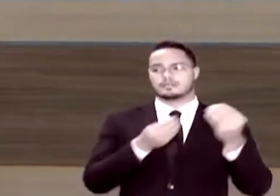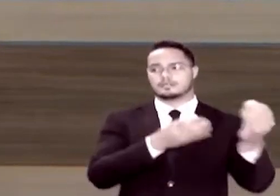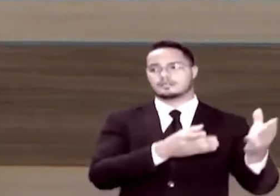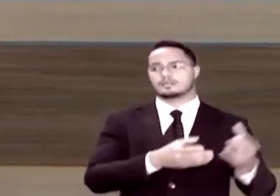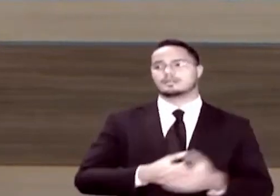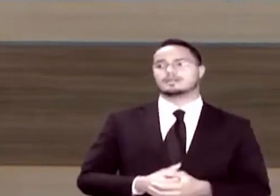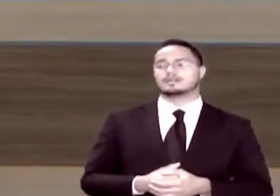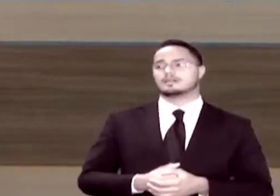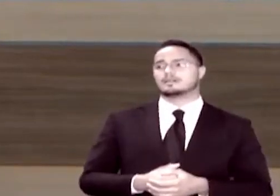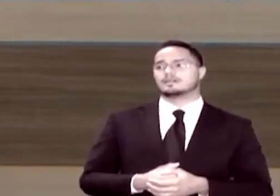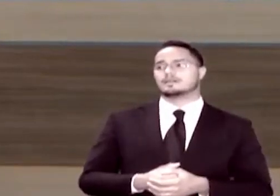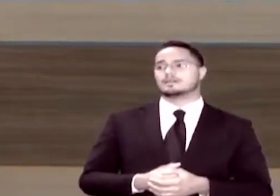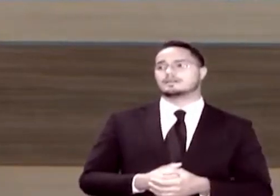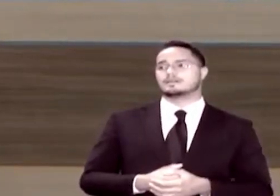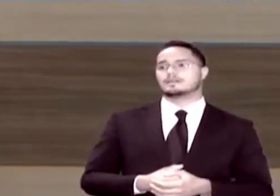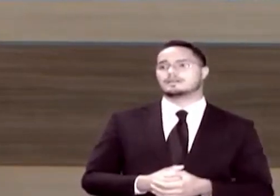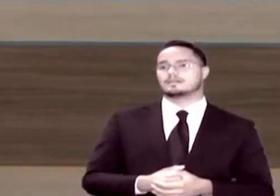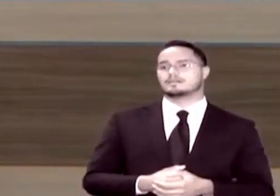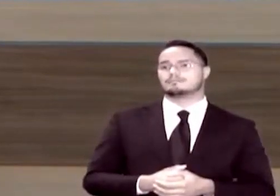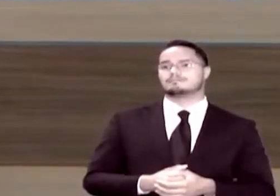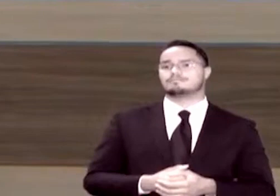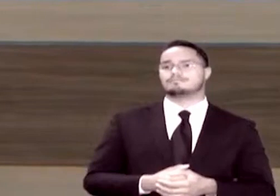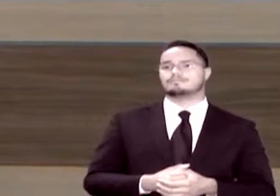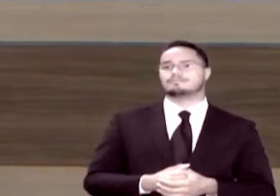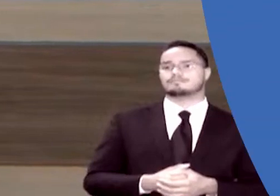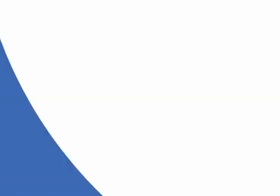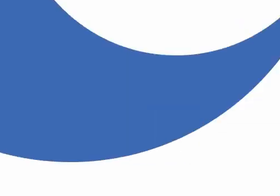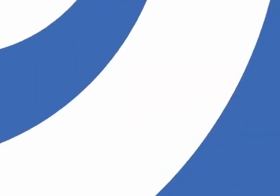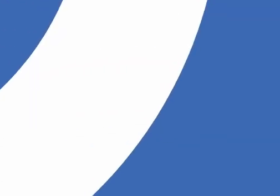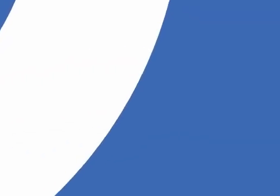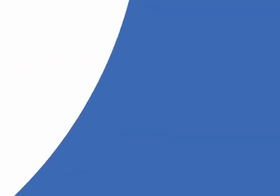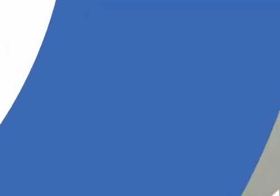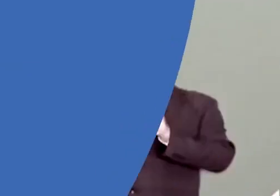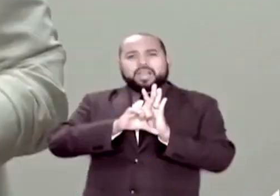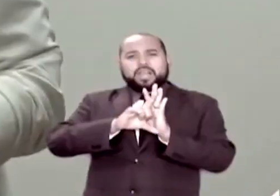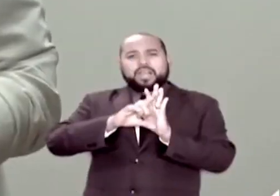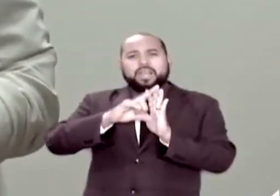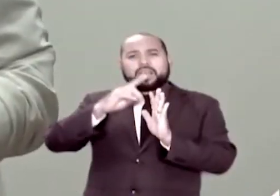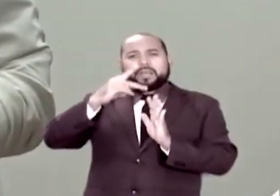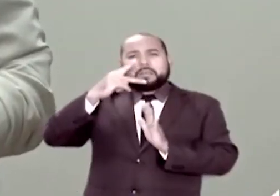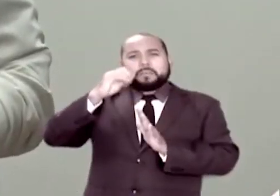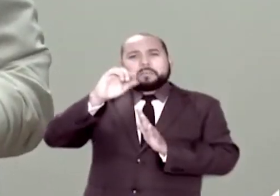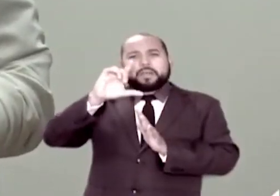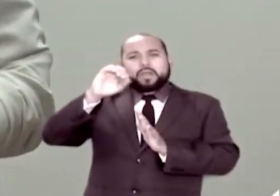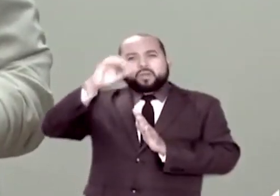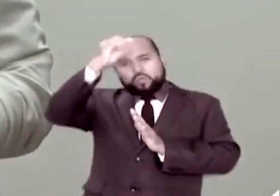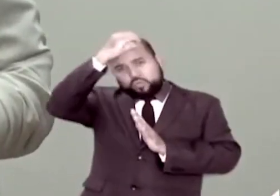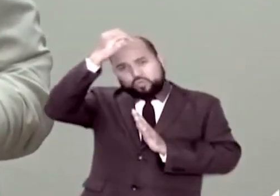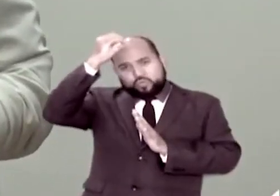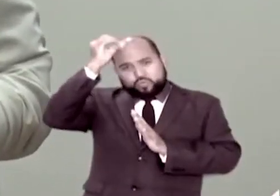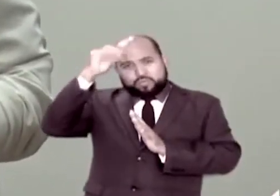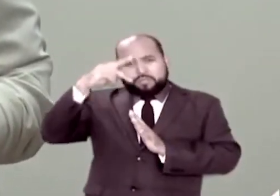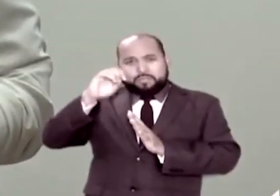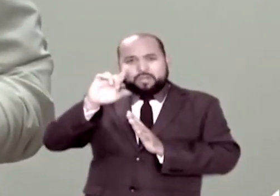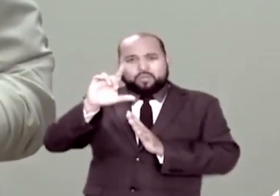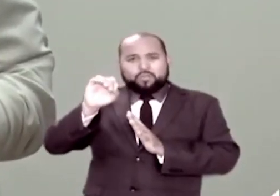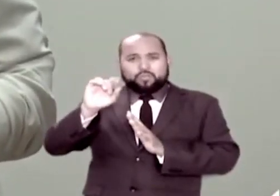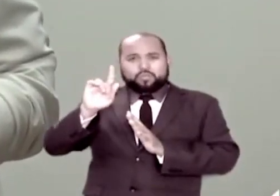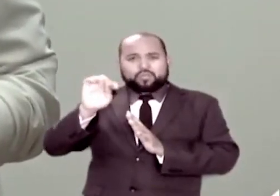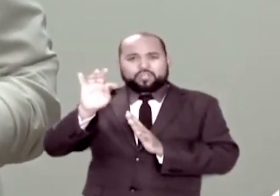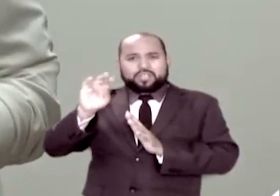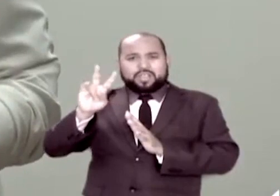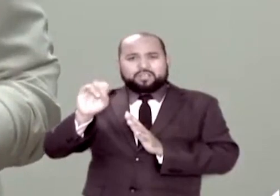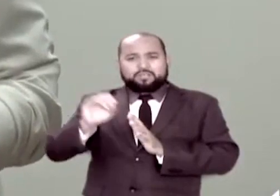voltar eh a ter nos postos de saúde da região serran estou acompanhando essa normativa